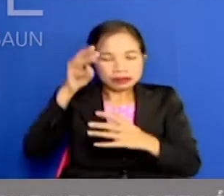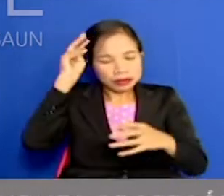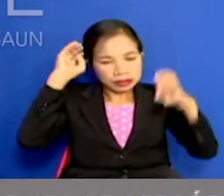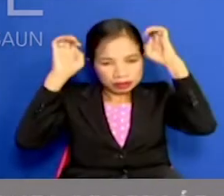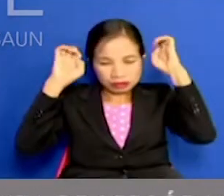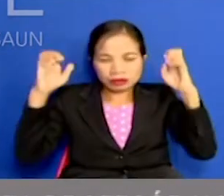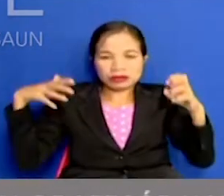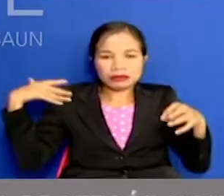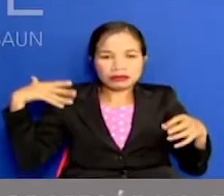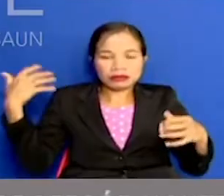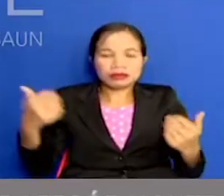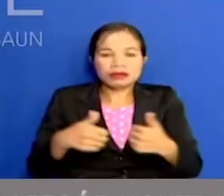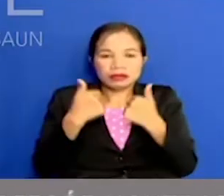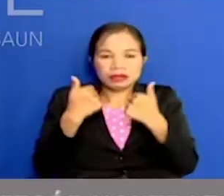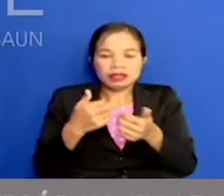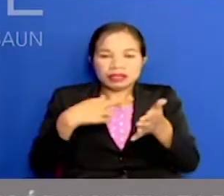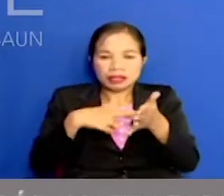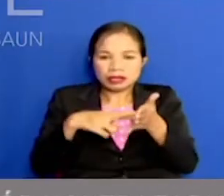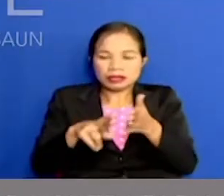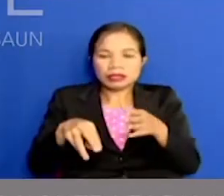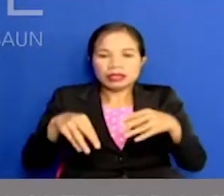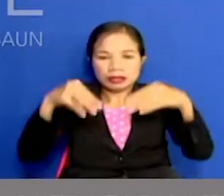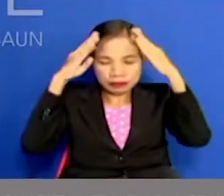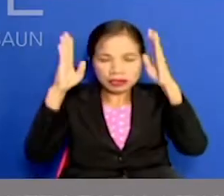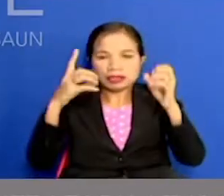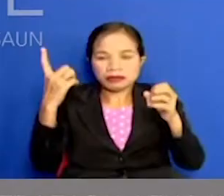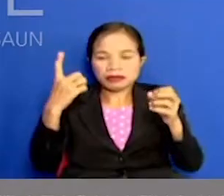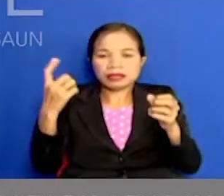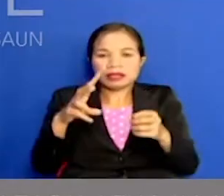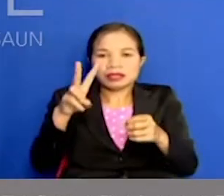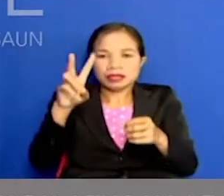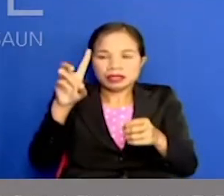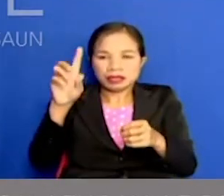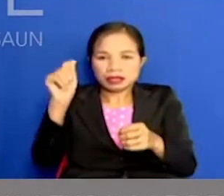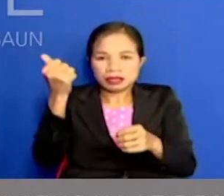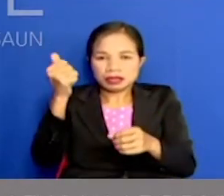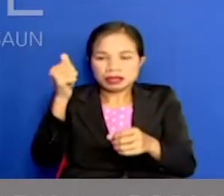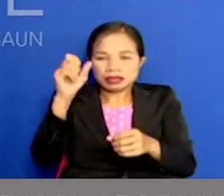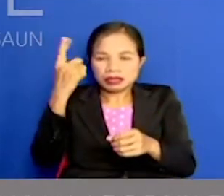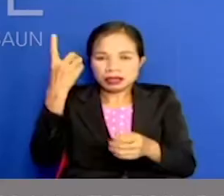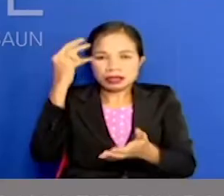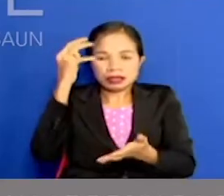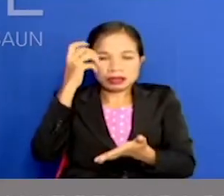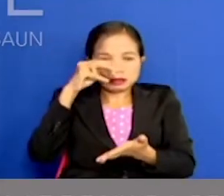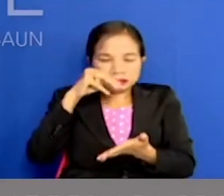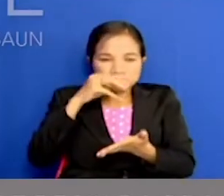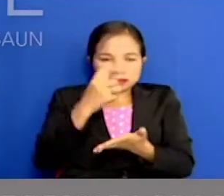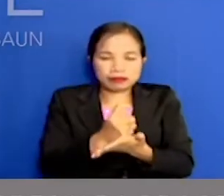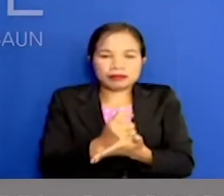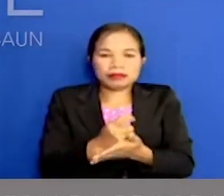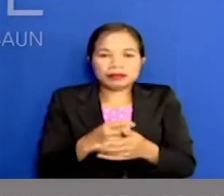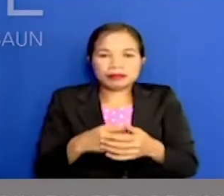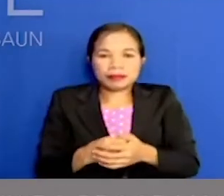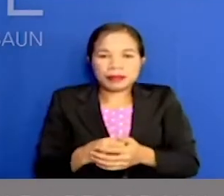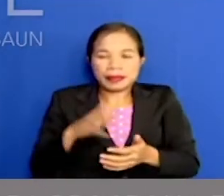Educação Juventude no Desporto resisto no professor permanente, liu rihung sanulu resing ida, no professor contratado